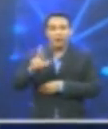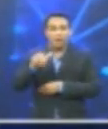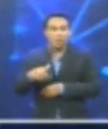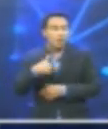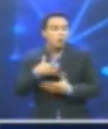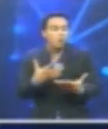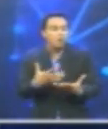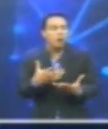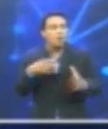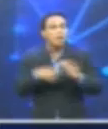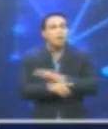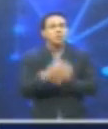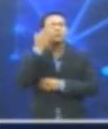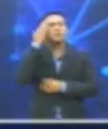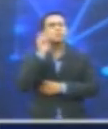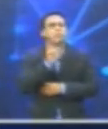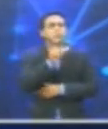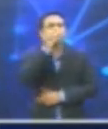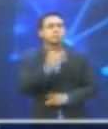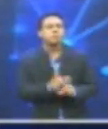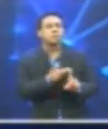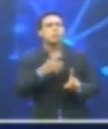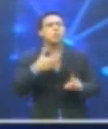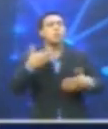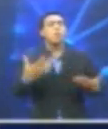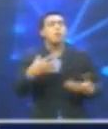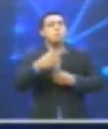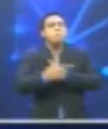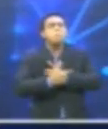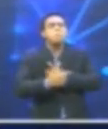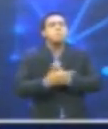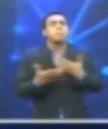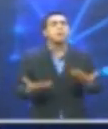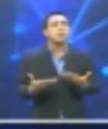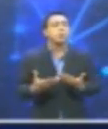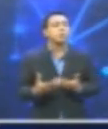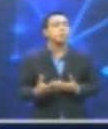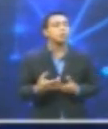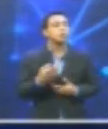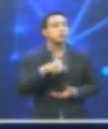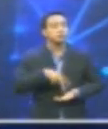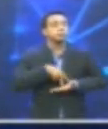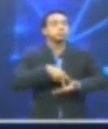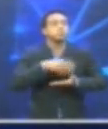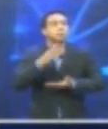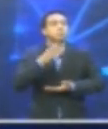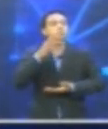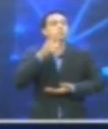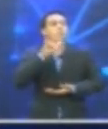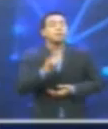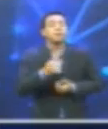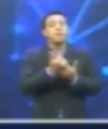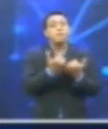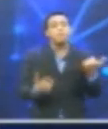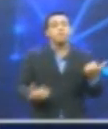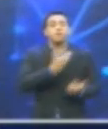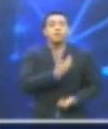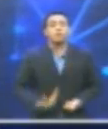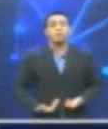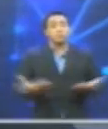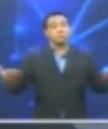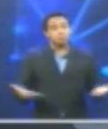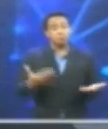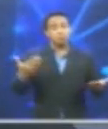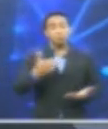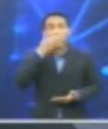saber o que é que o senhor faz, qual é a sua função, qual é o seu papel, qual é a sua atuação como vice-governador do Rio Grande do Norte?